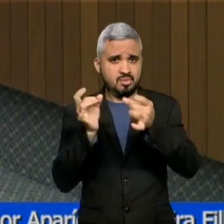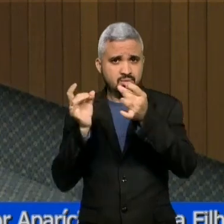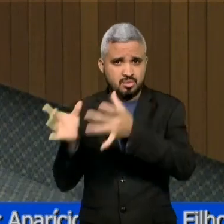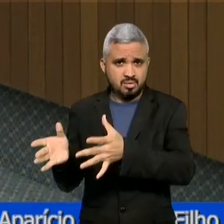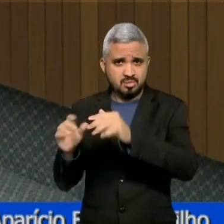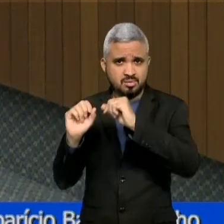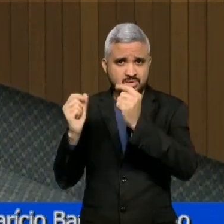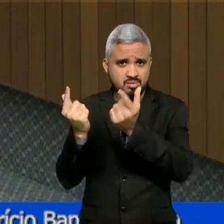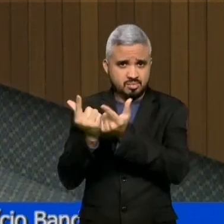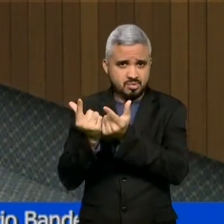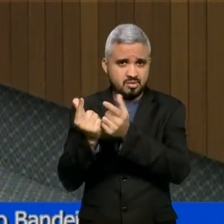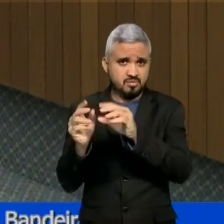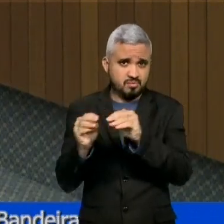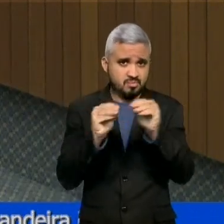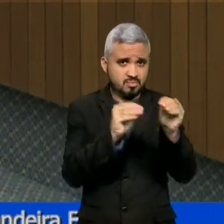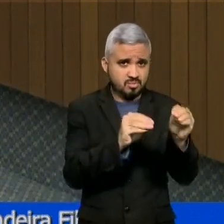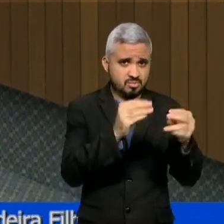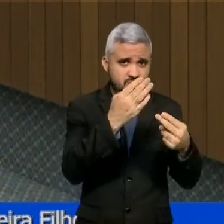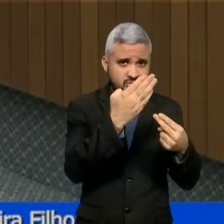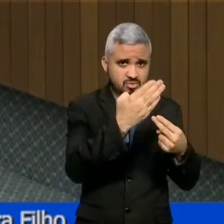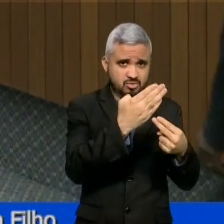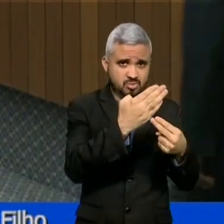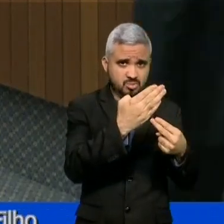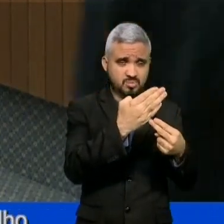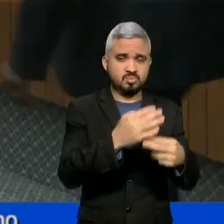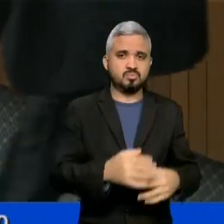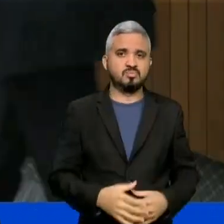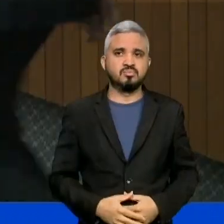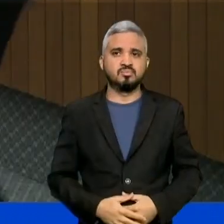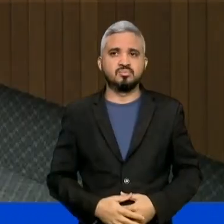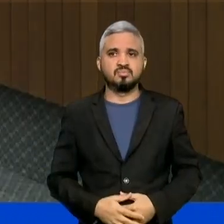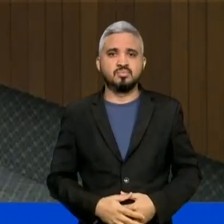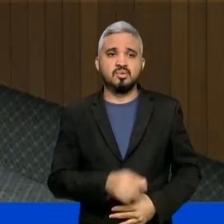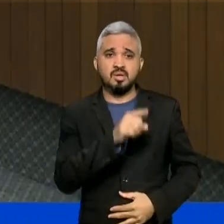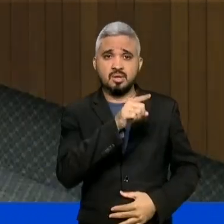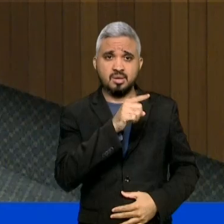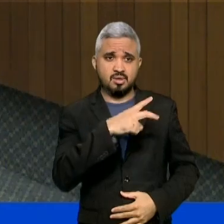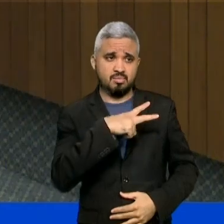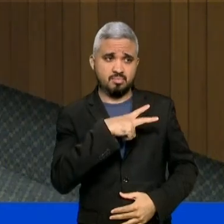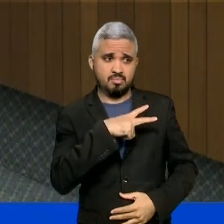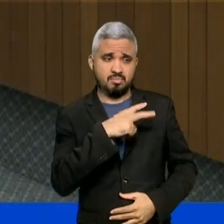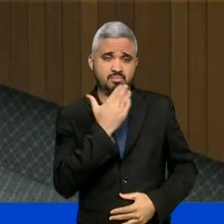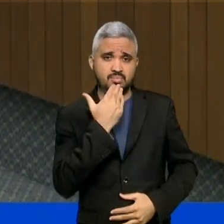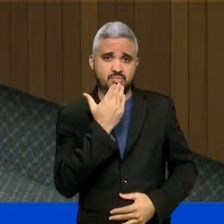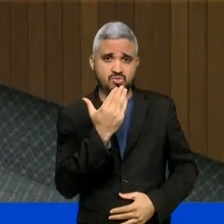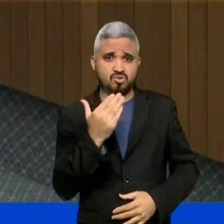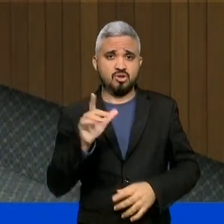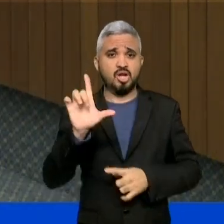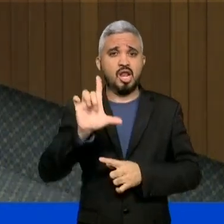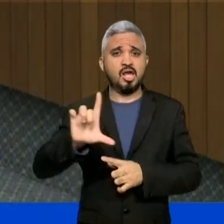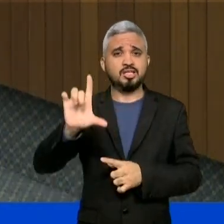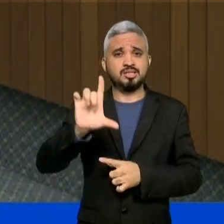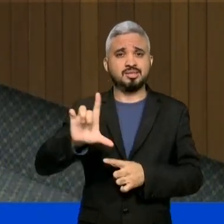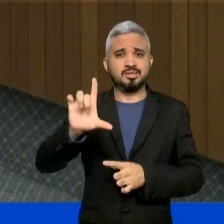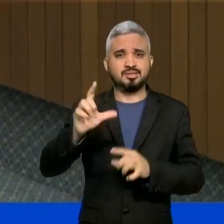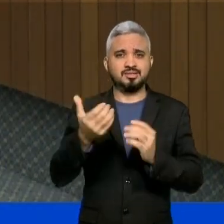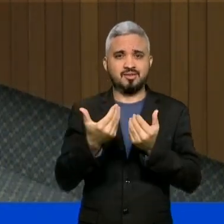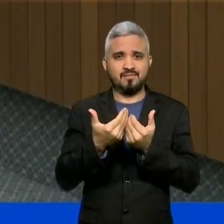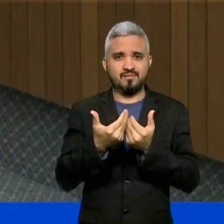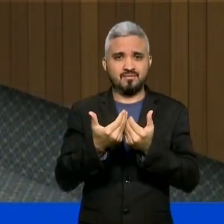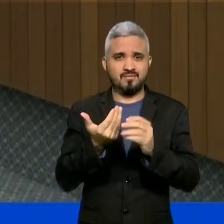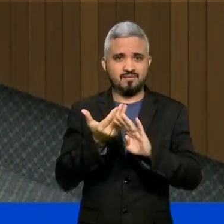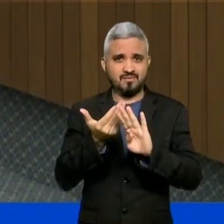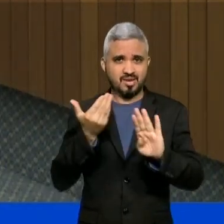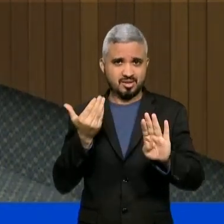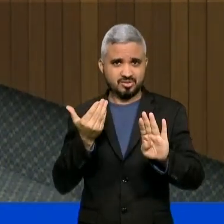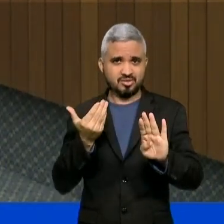ele teve que se licenciar agora por uma decisão pessoal e política, e eu tive a grata